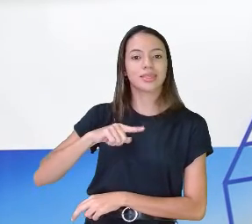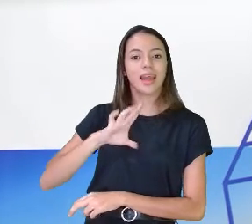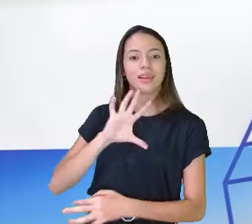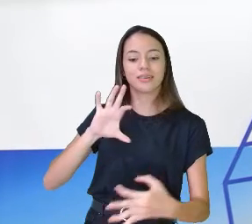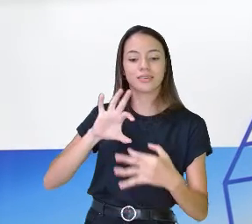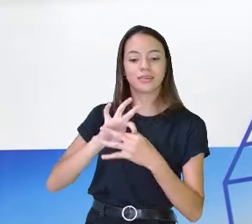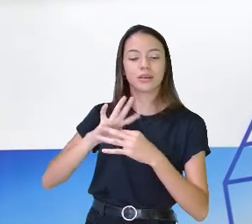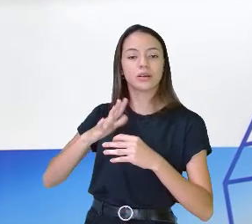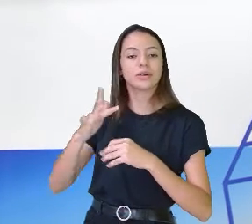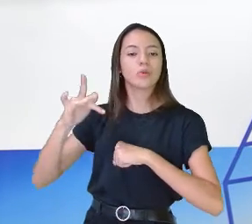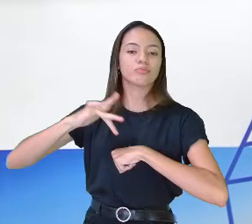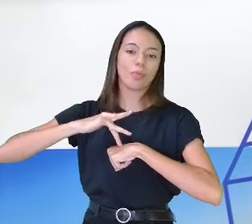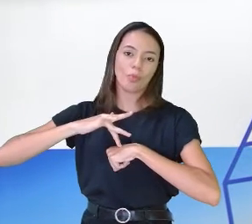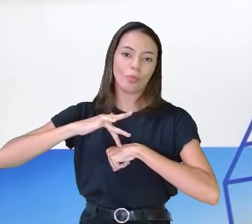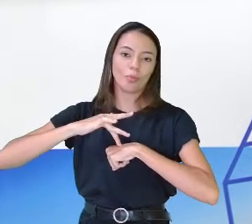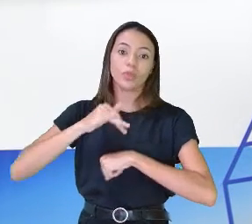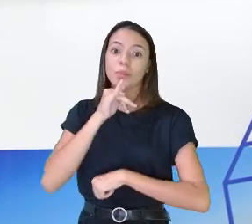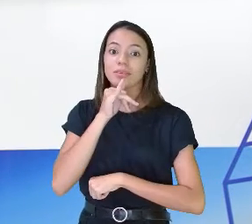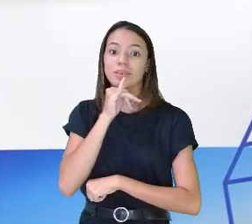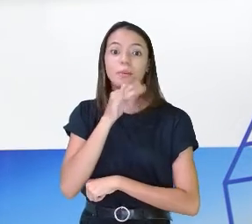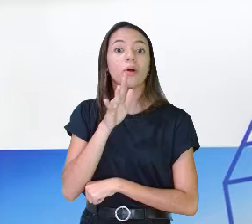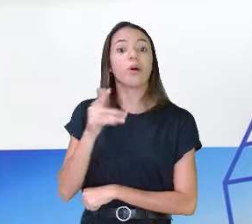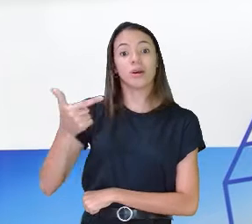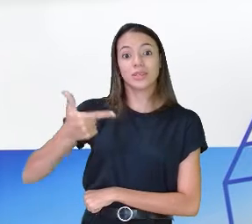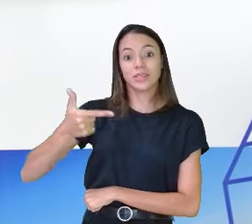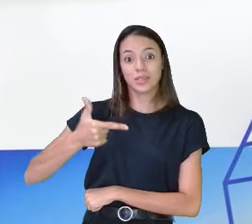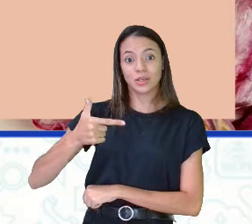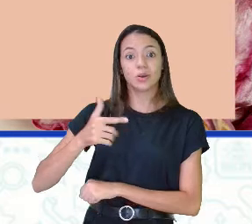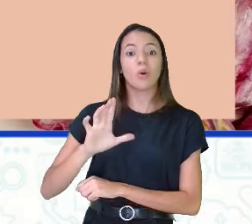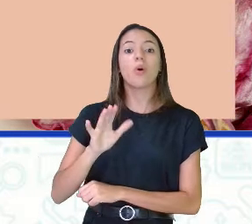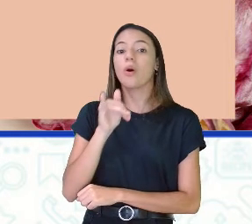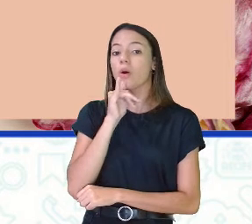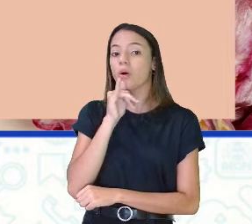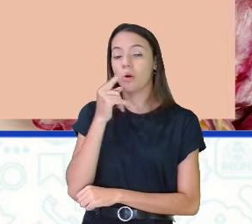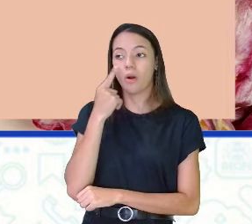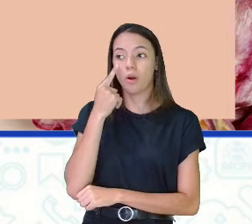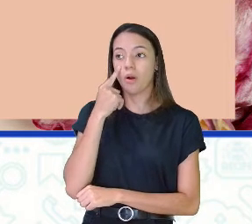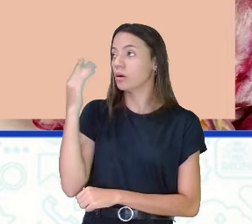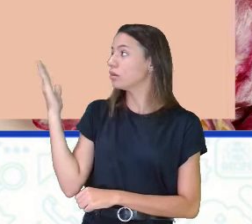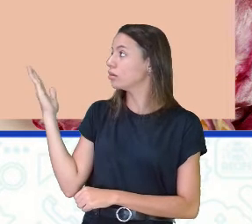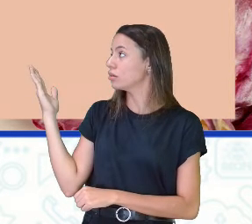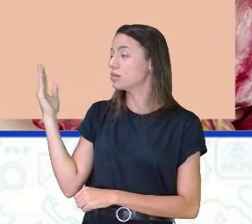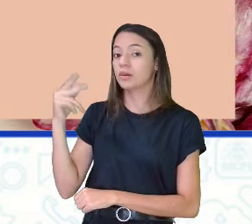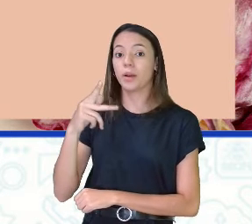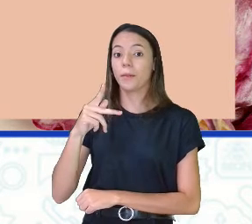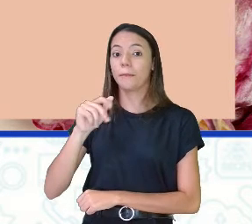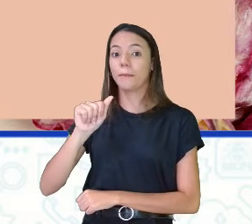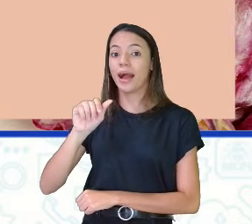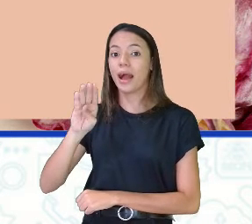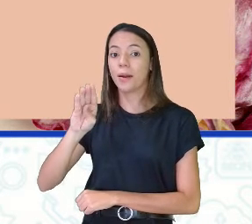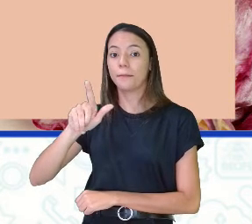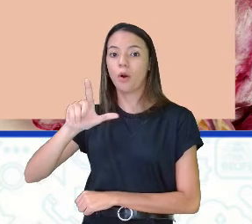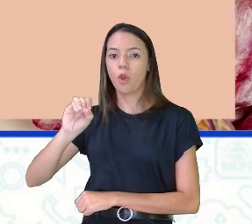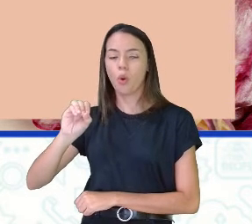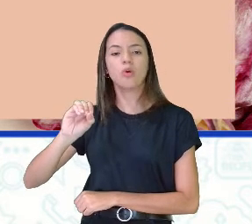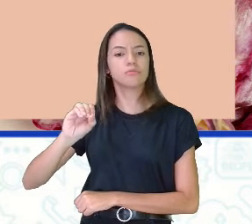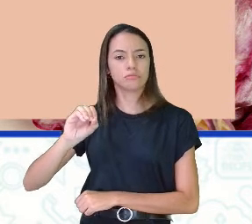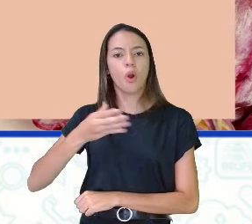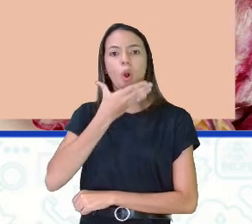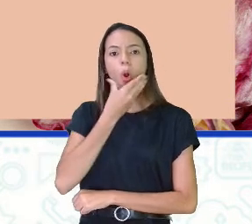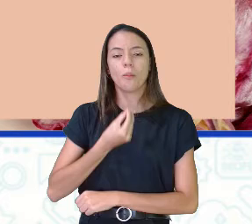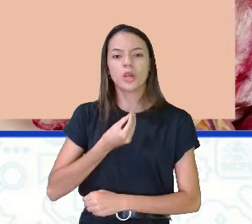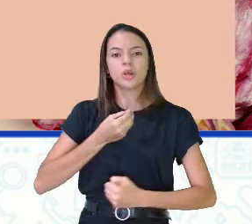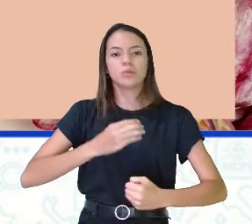assim como no exemplo 2. Ó, de novo, o contexto. Pablo é um homem musculoso, forte,